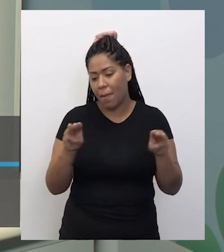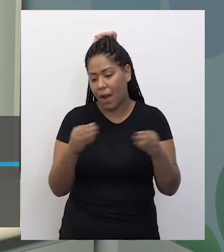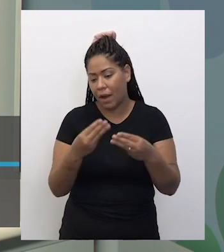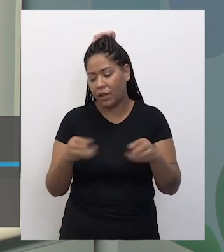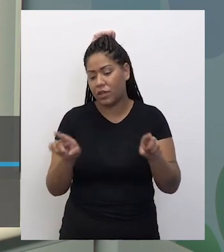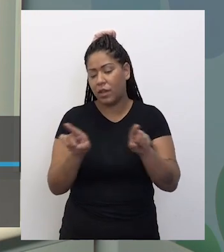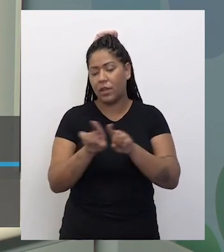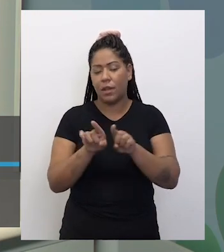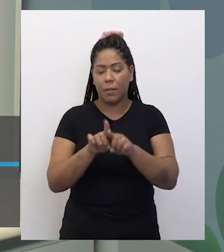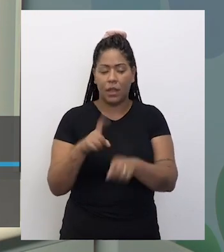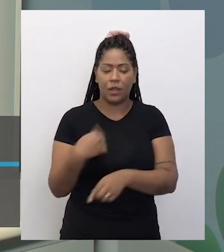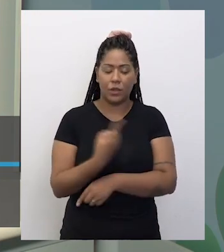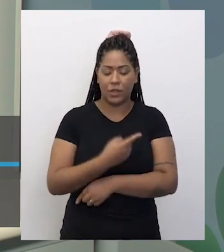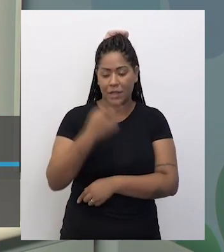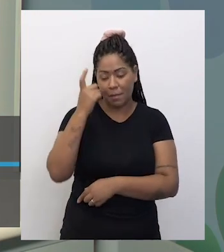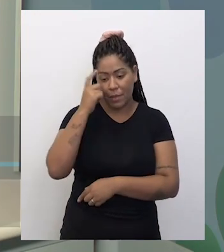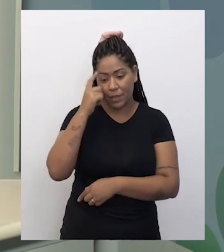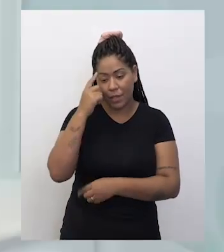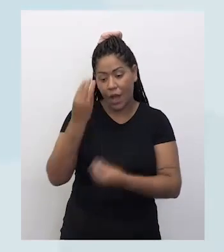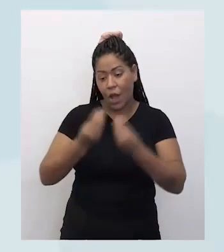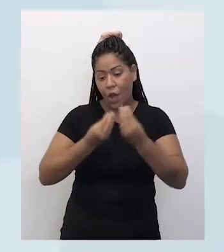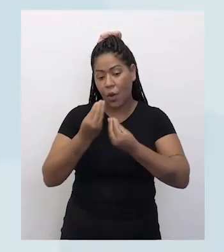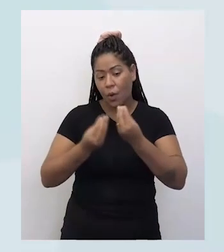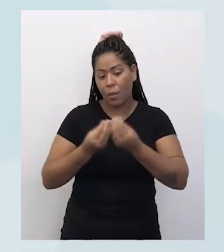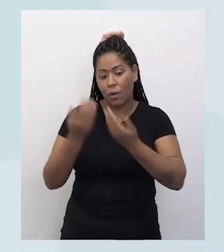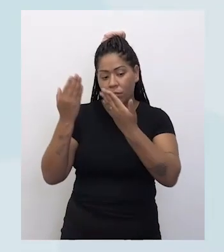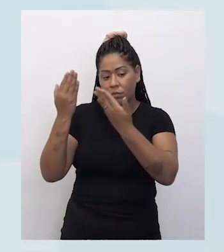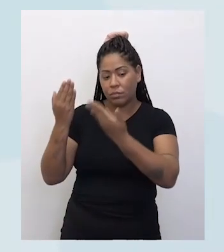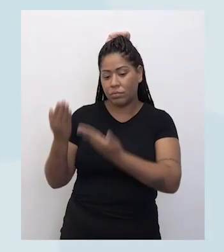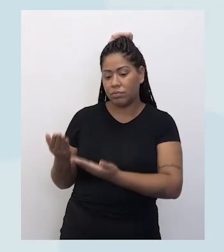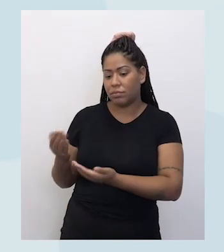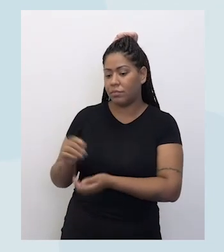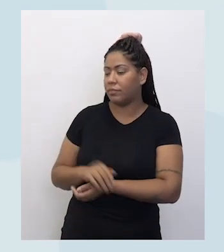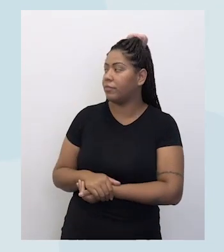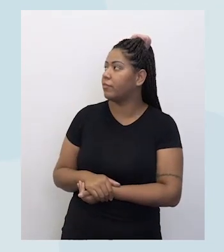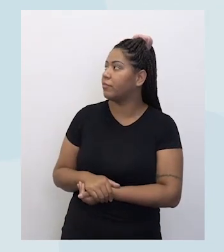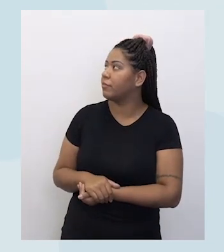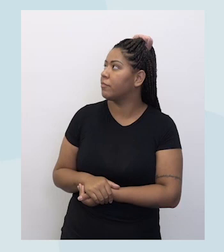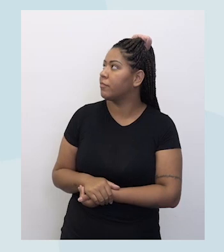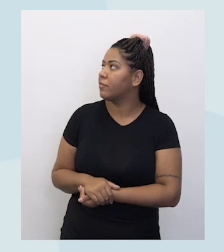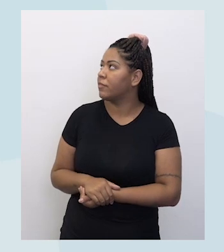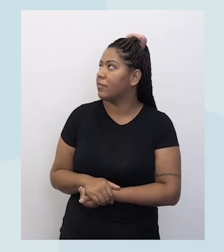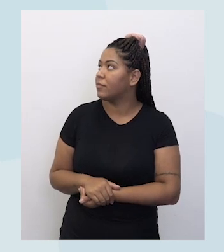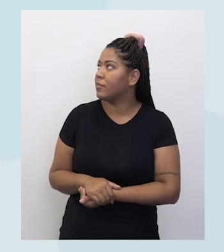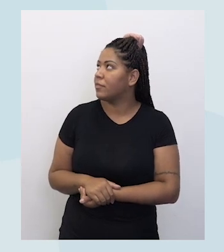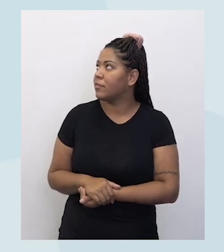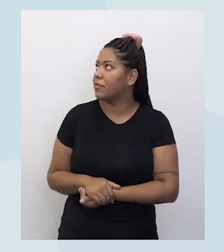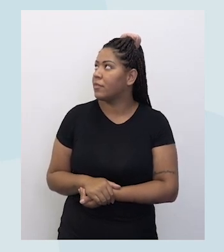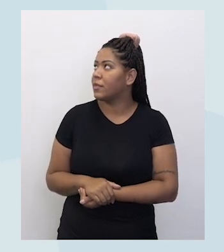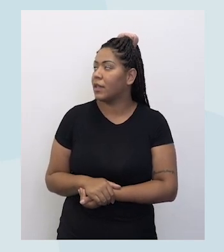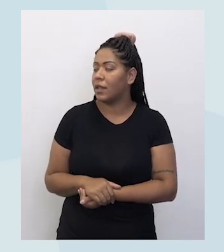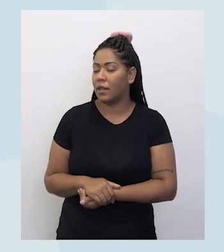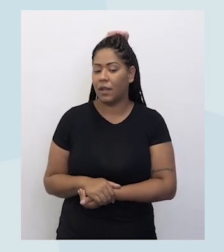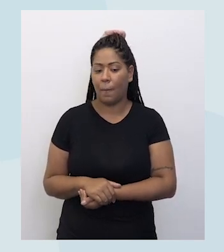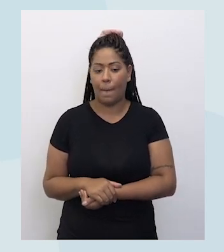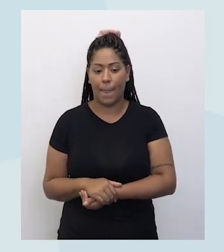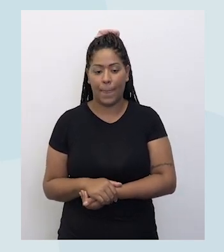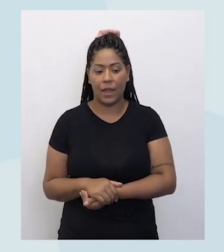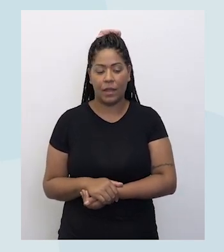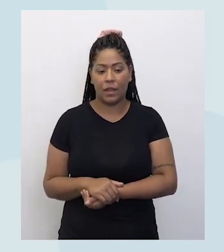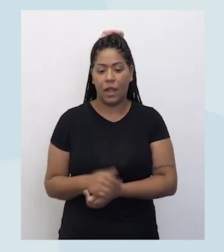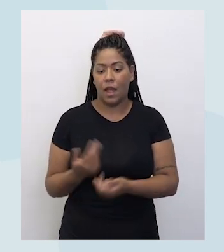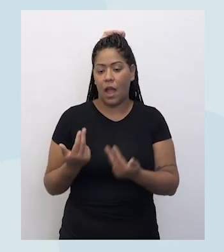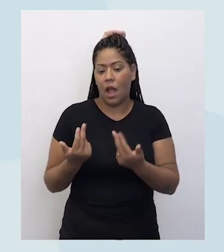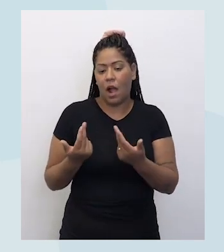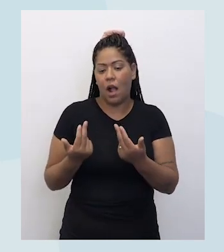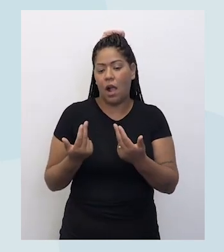meu público-alvo. Funções da linguagem. Funções da linguagem. São recursos de ênfase que atuam segundo